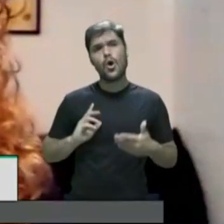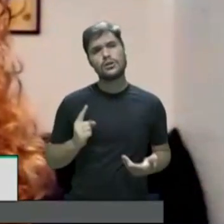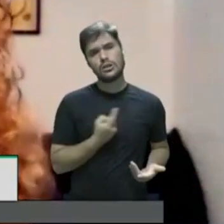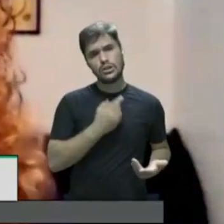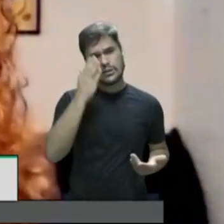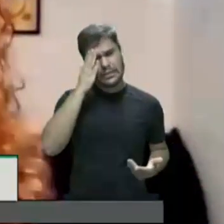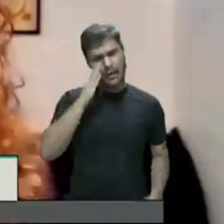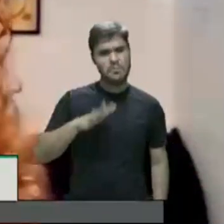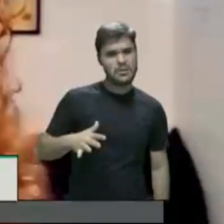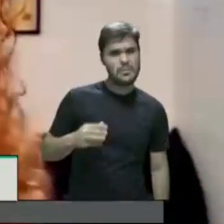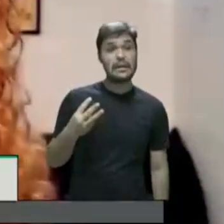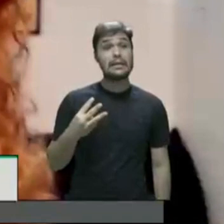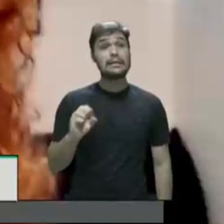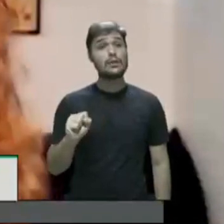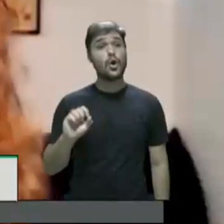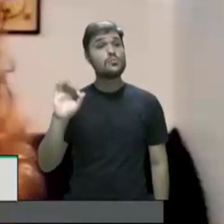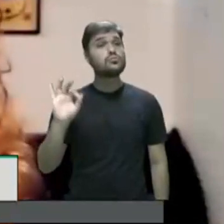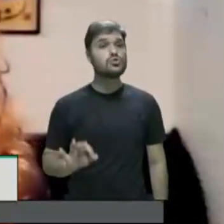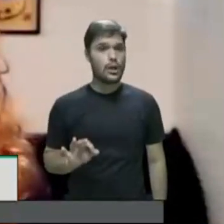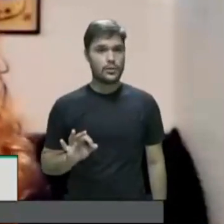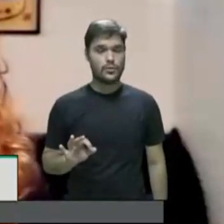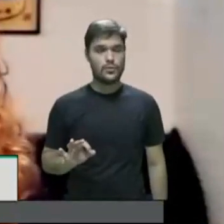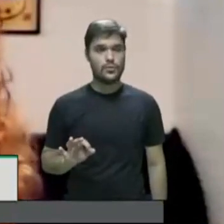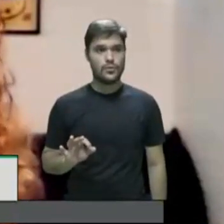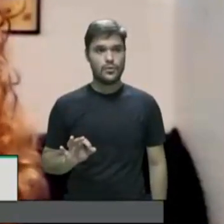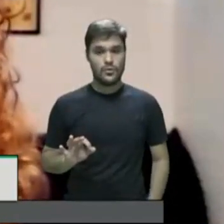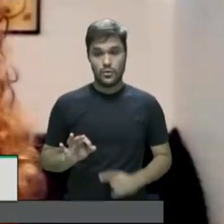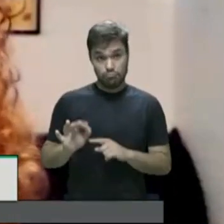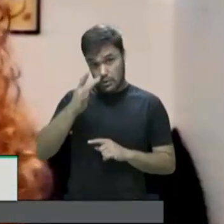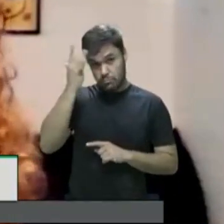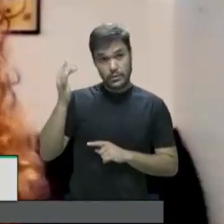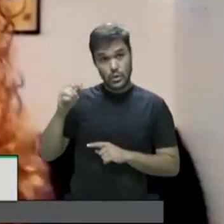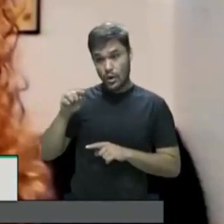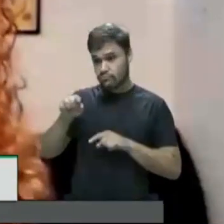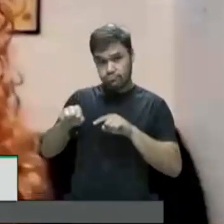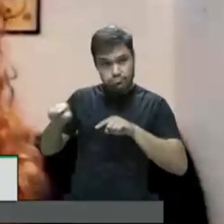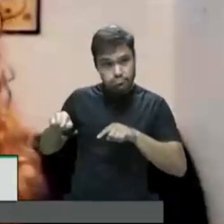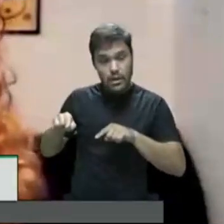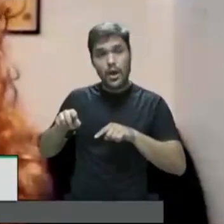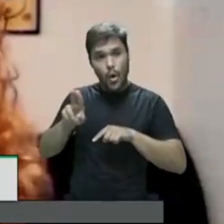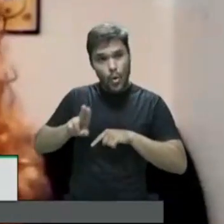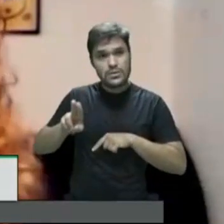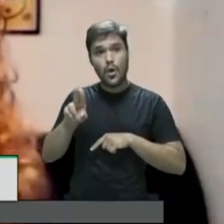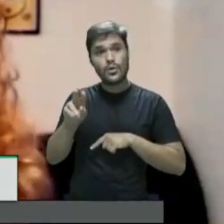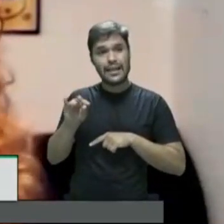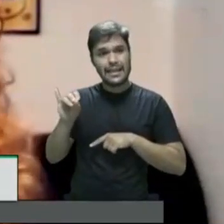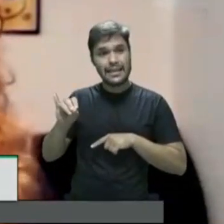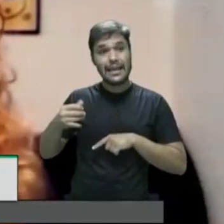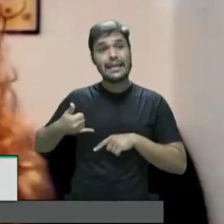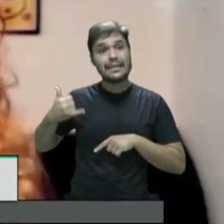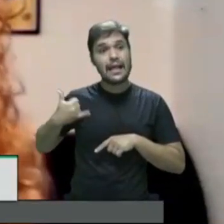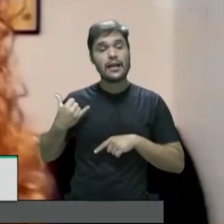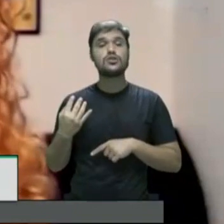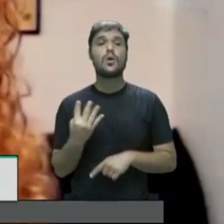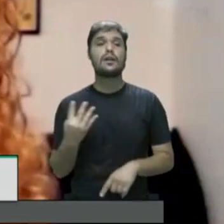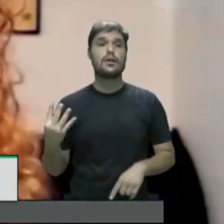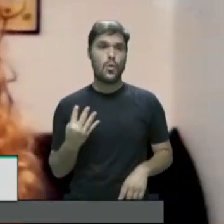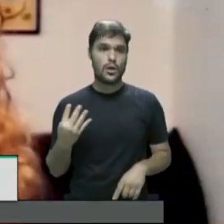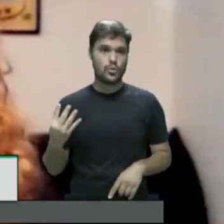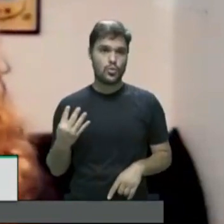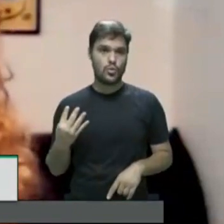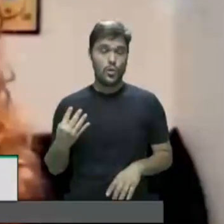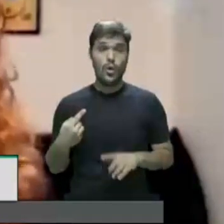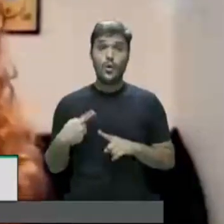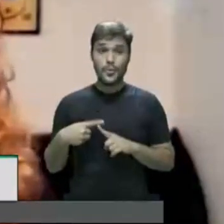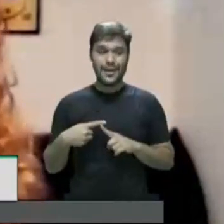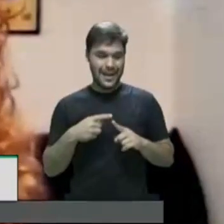em torno de 38% dos pacientes que estão em UTI têm abaixo de 44 anos, em função